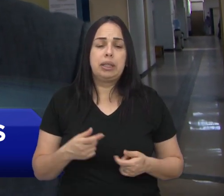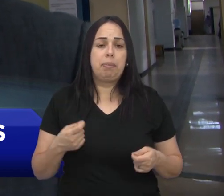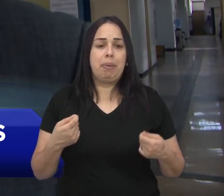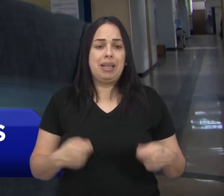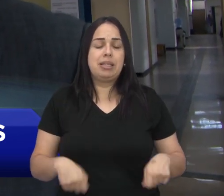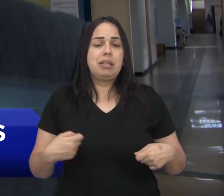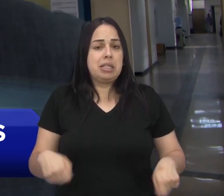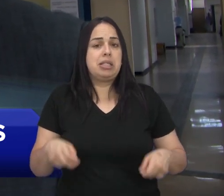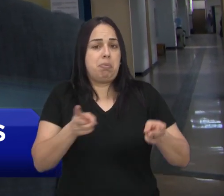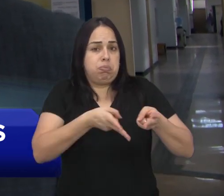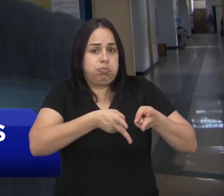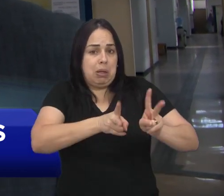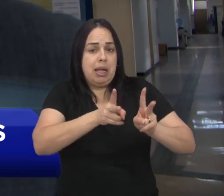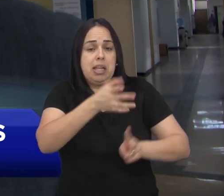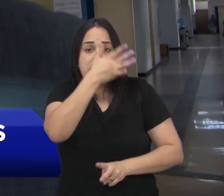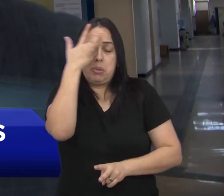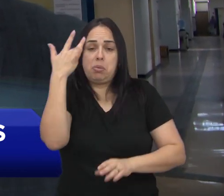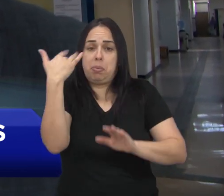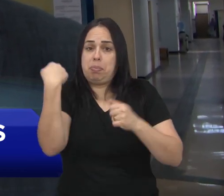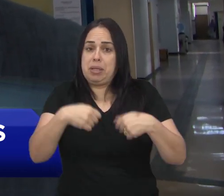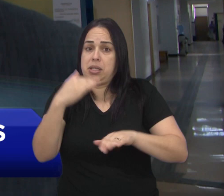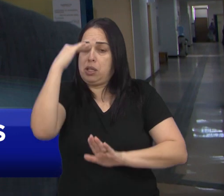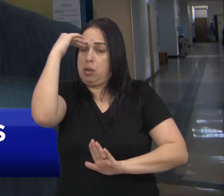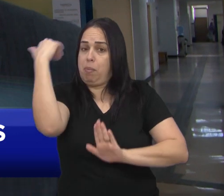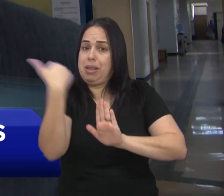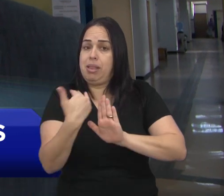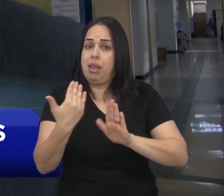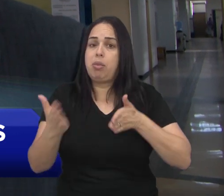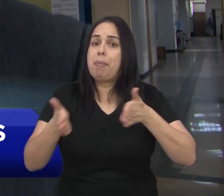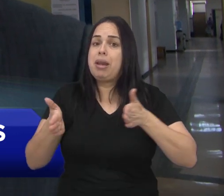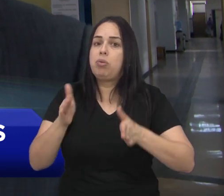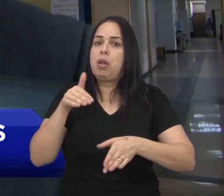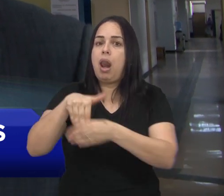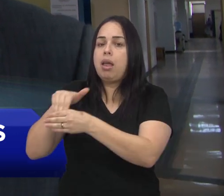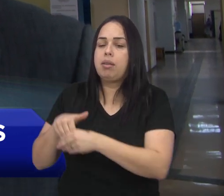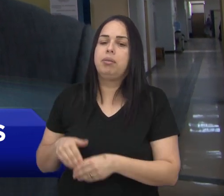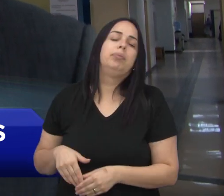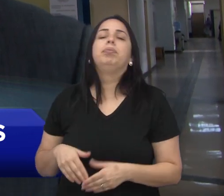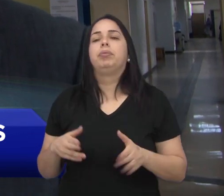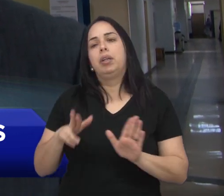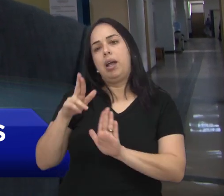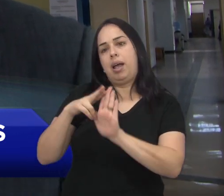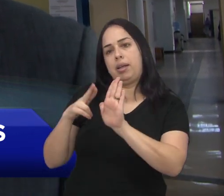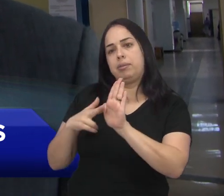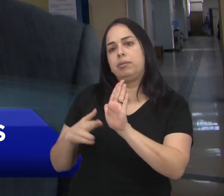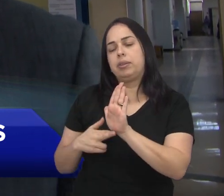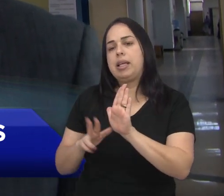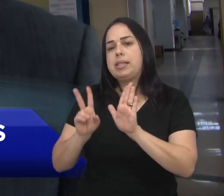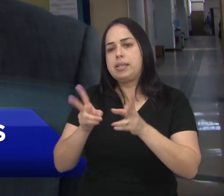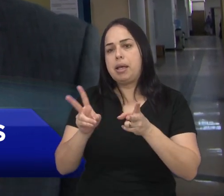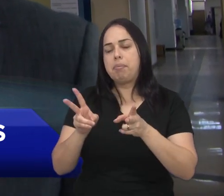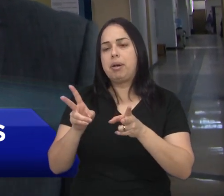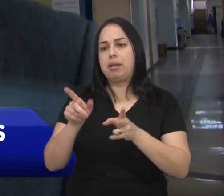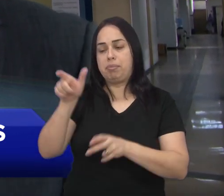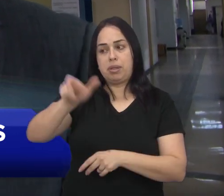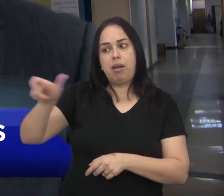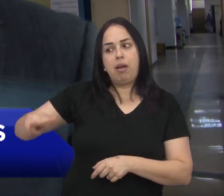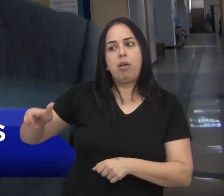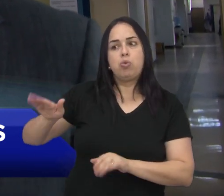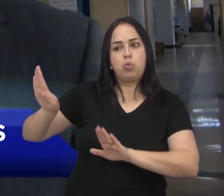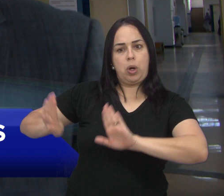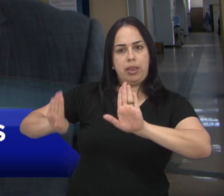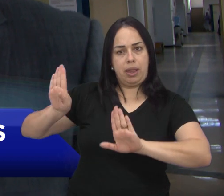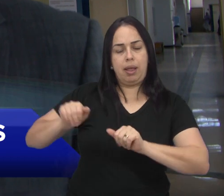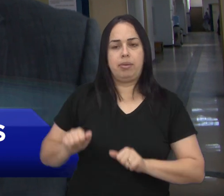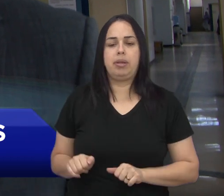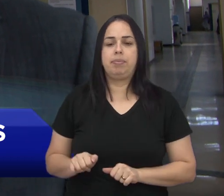regras, né? Quais são essas regras que ainda permanecem, as pessoas precisam cumprir durante esse período eleitoral também? Por favor. As regras